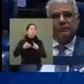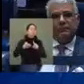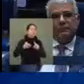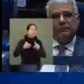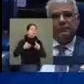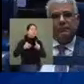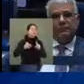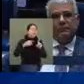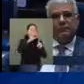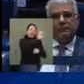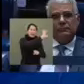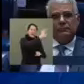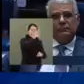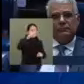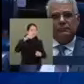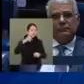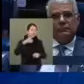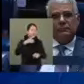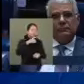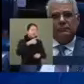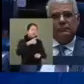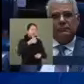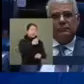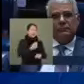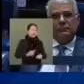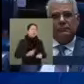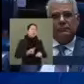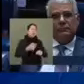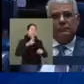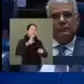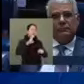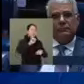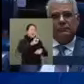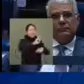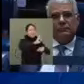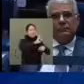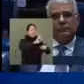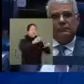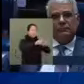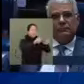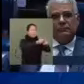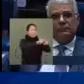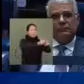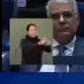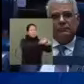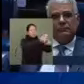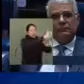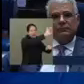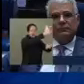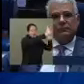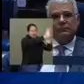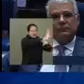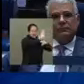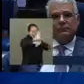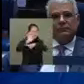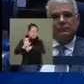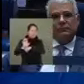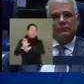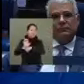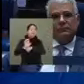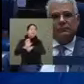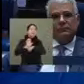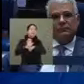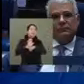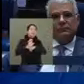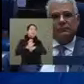fazer em seus estados. O primeiro centro de atendimento aos diabéticos do Brasil já está em Goiás, há quatro